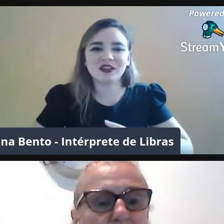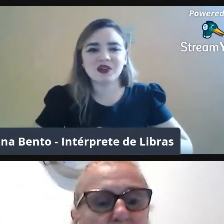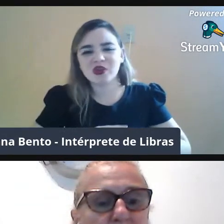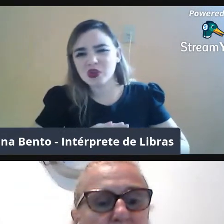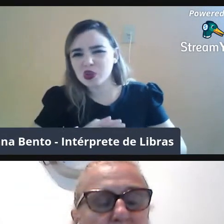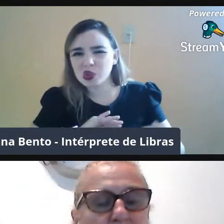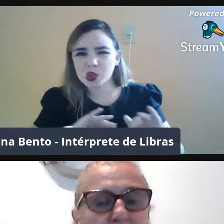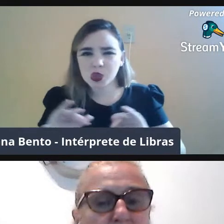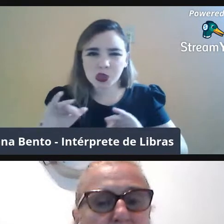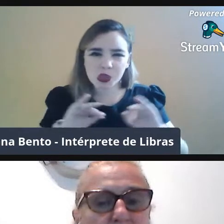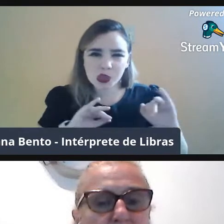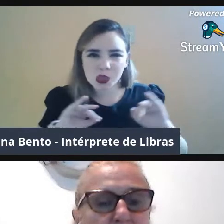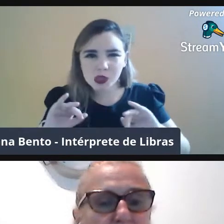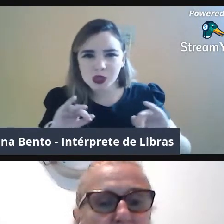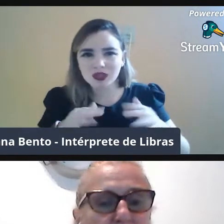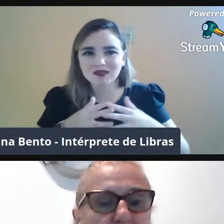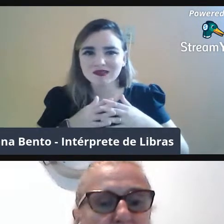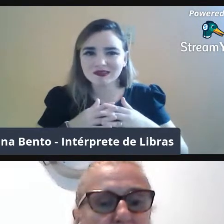questão